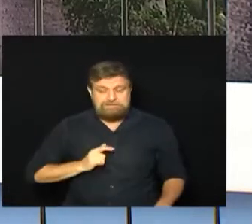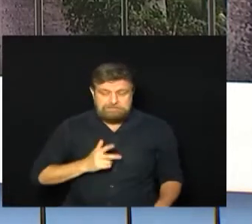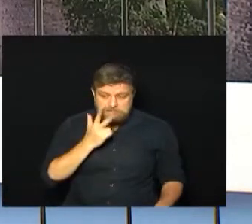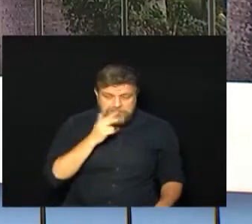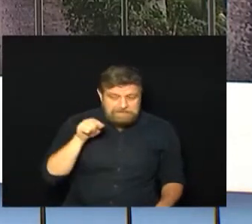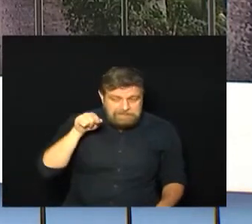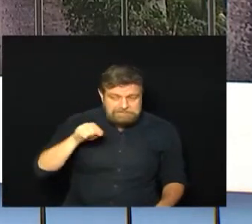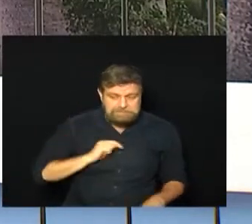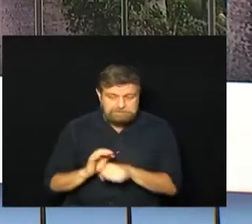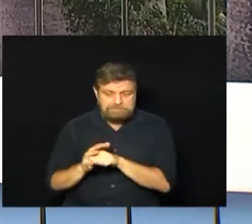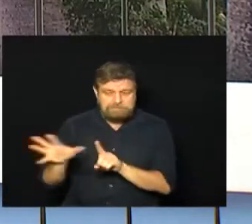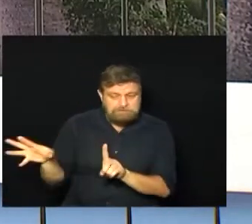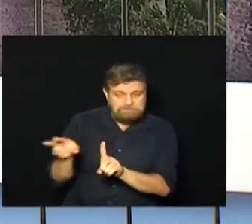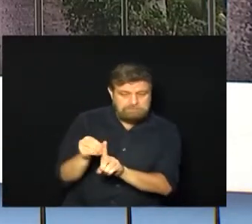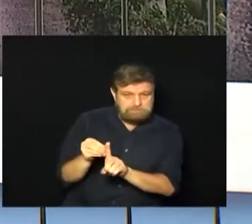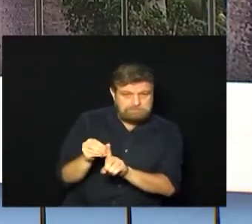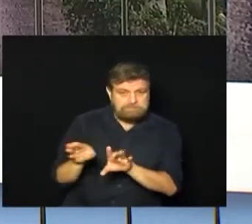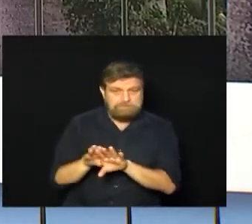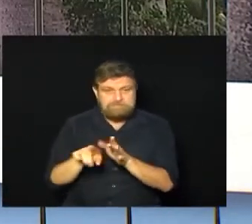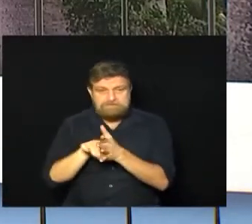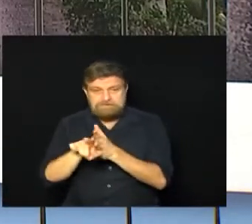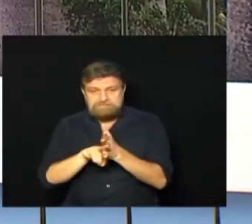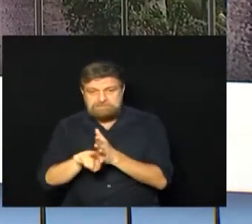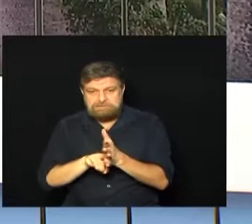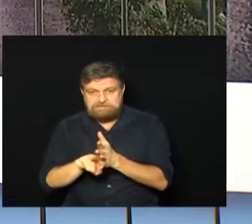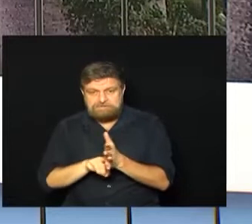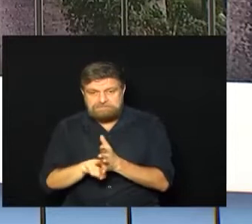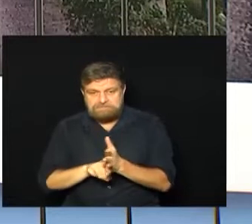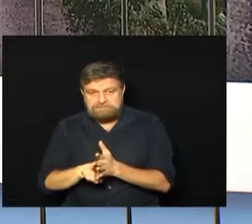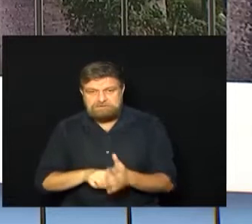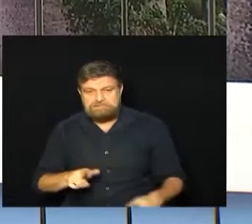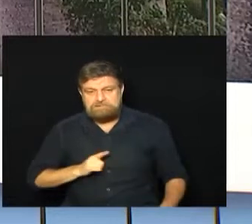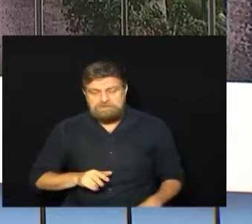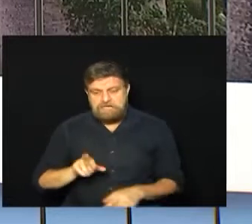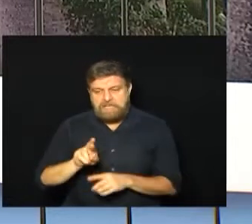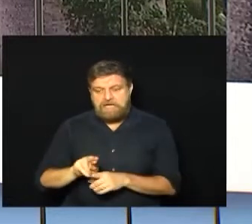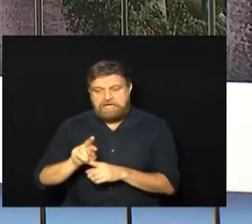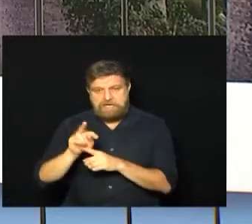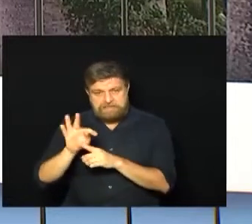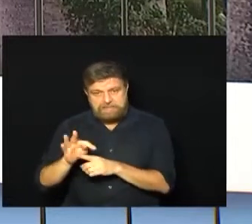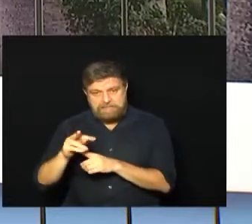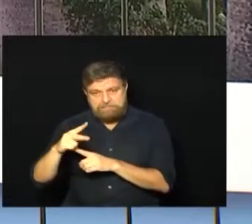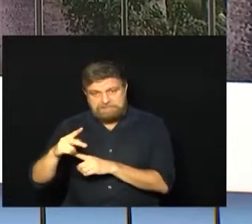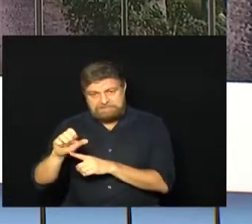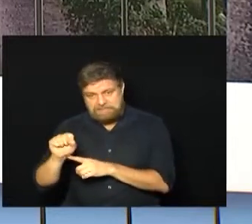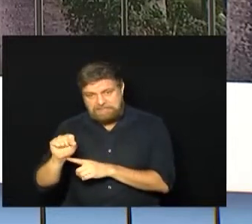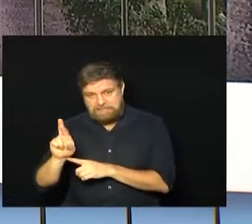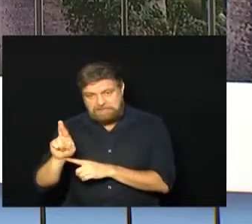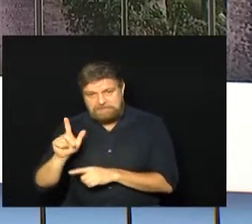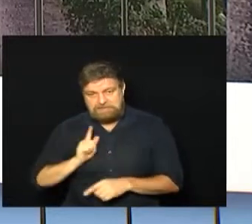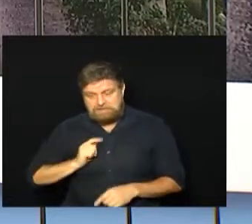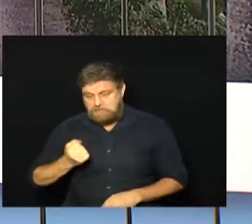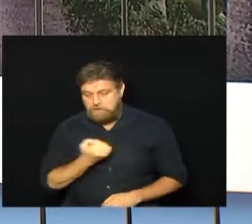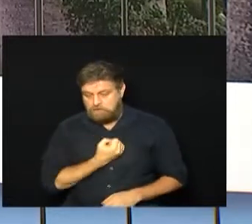de Covid-19 e coletaram o exame RT-PCR. A mudança aconteceu em razão da queda de números no